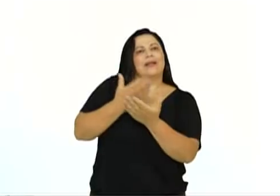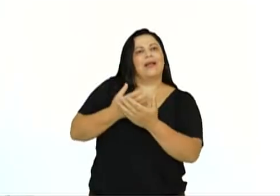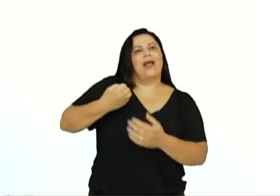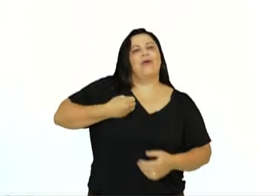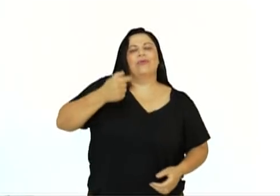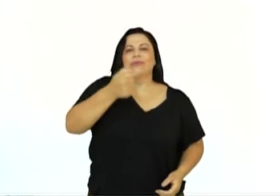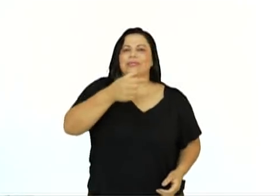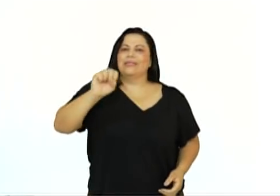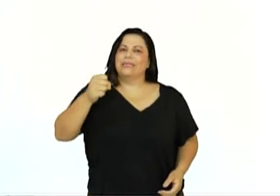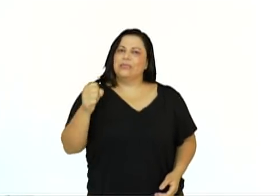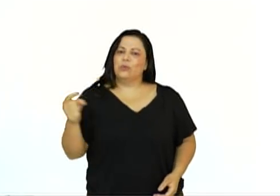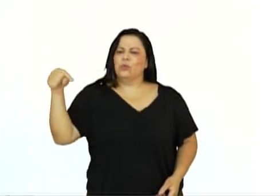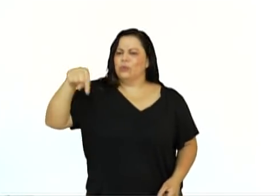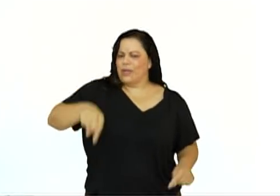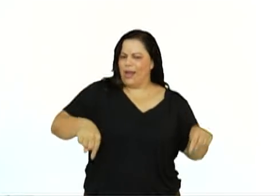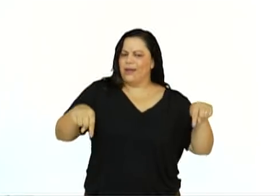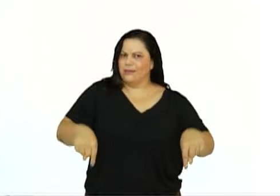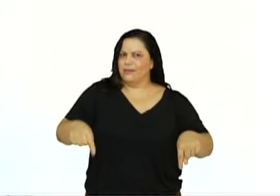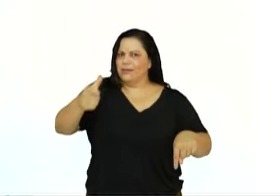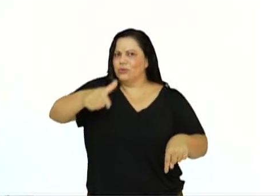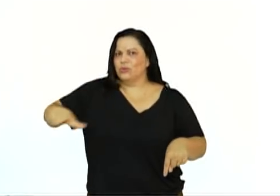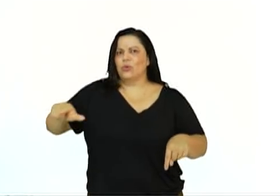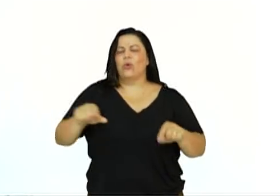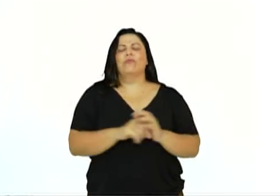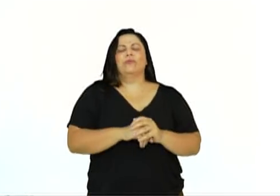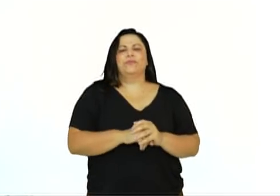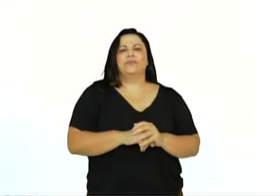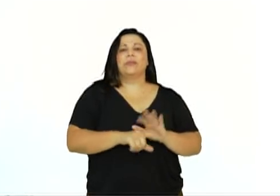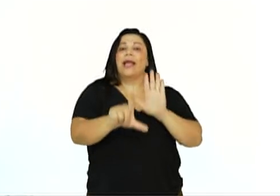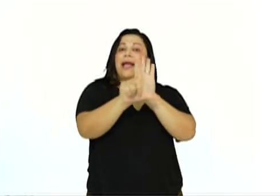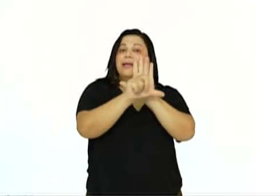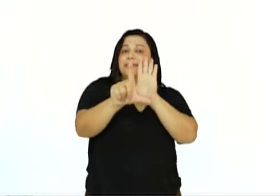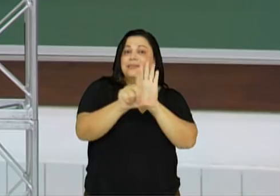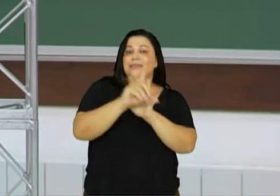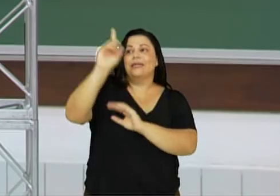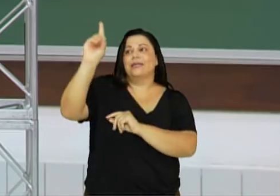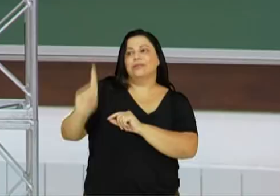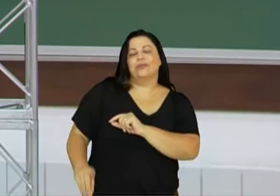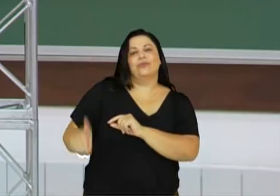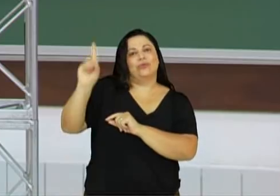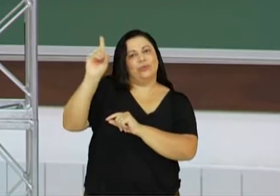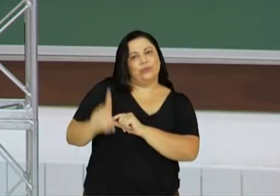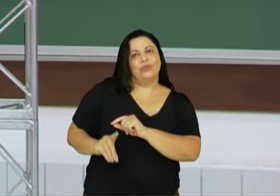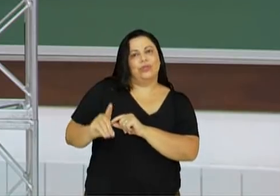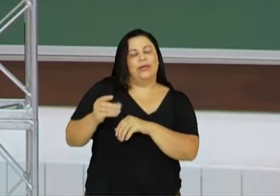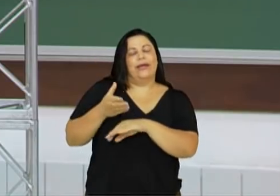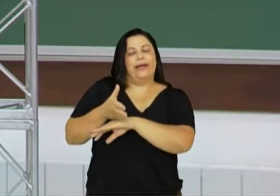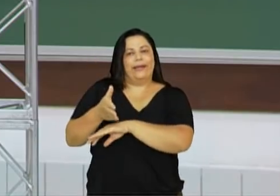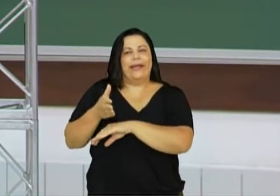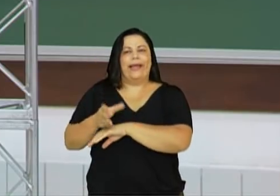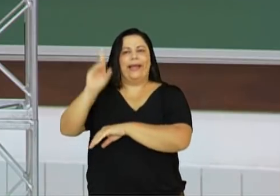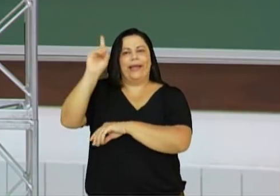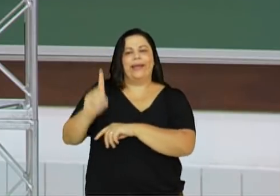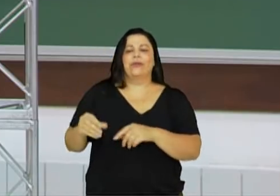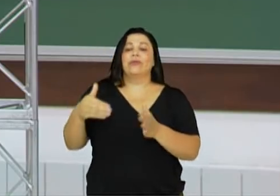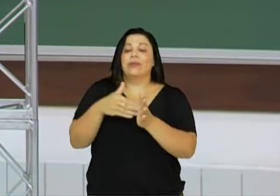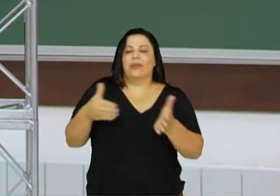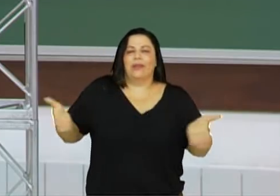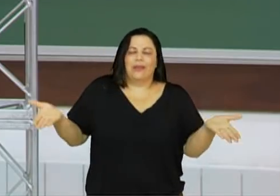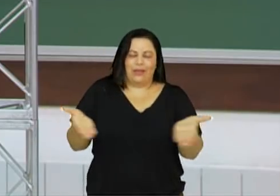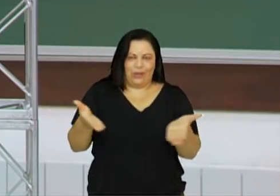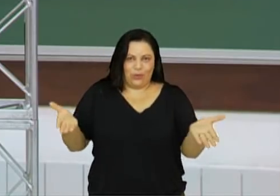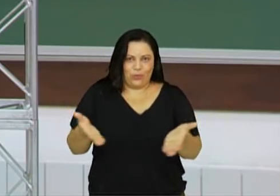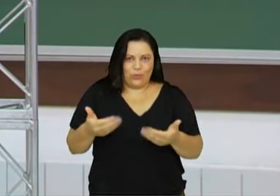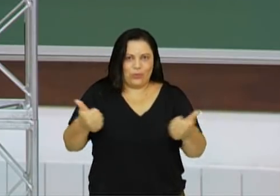vocês novamente, o direito romano, as leis romanas, a aplicação das leis romanas e o direito romano nos dias de hoje,